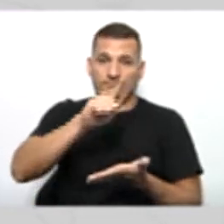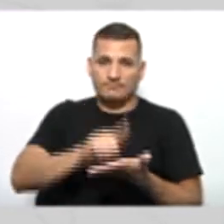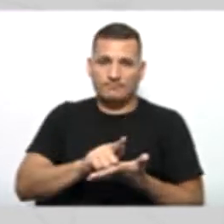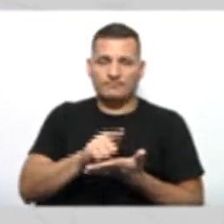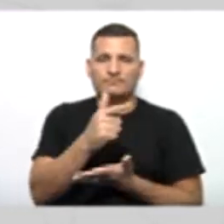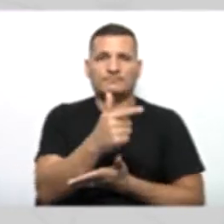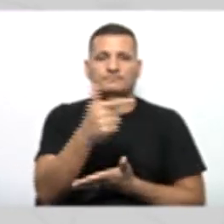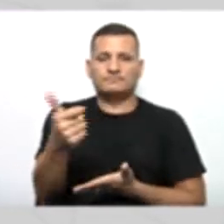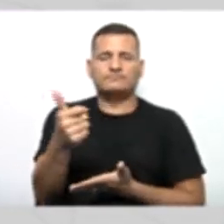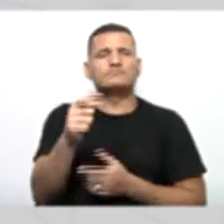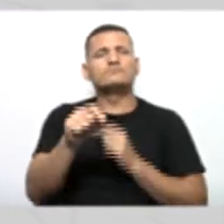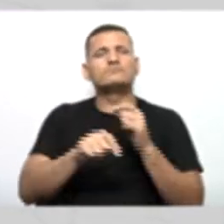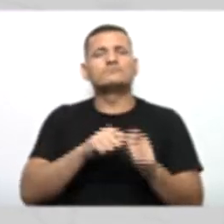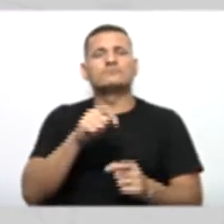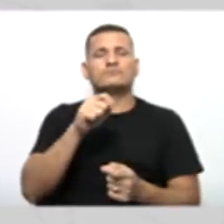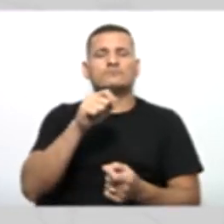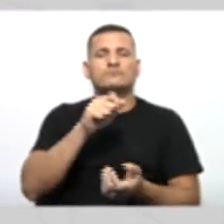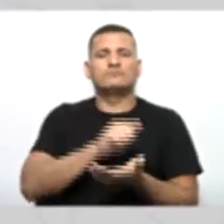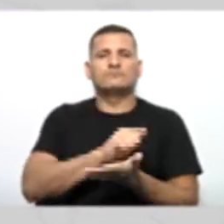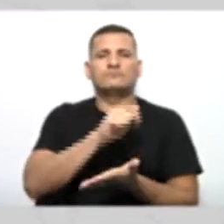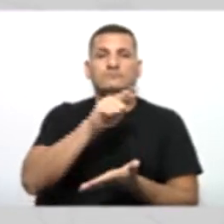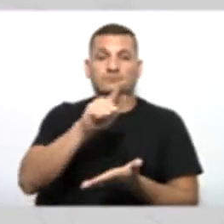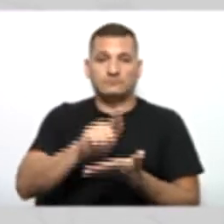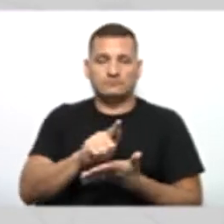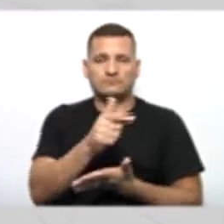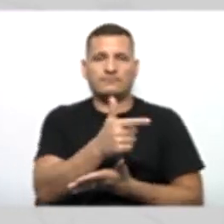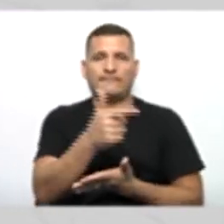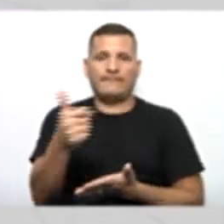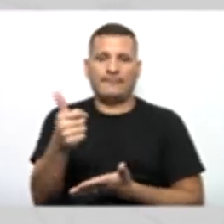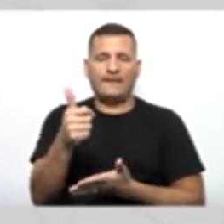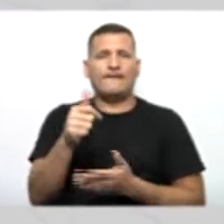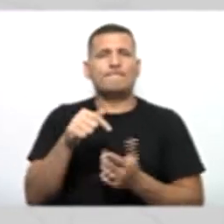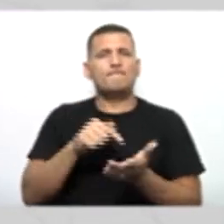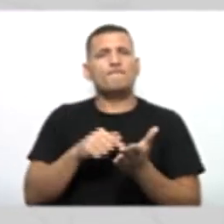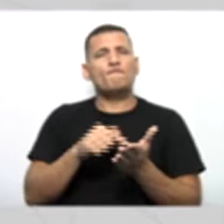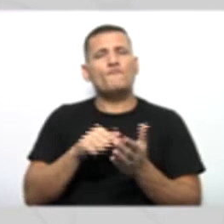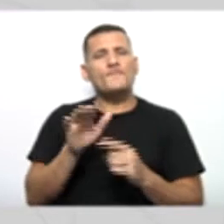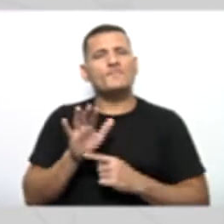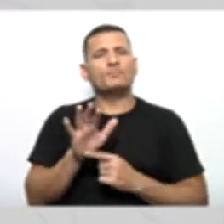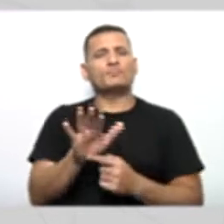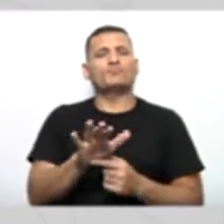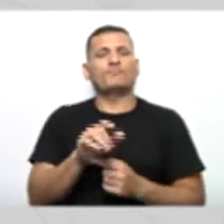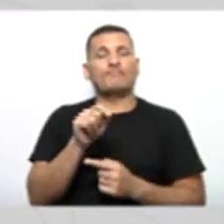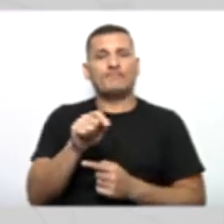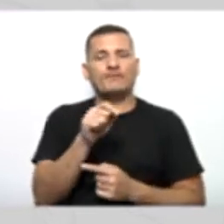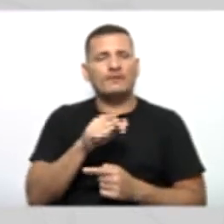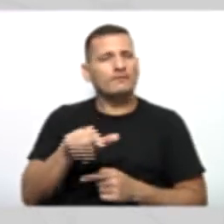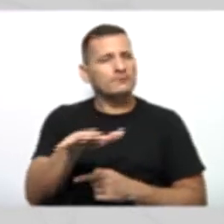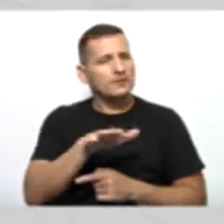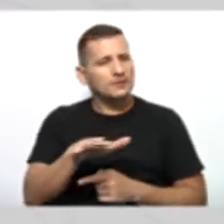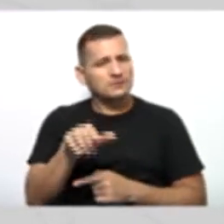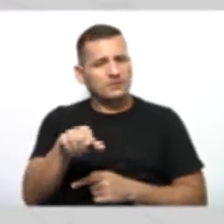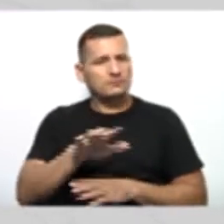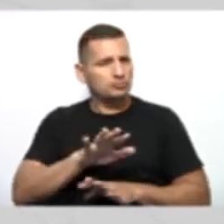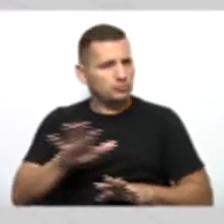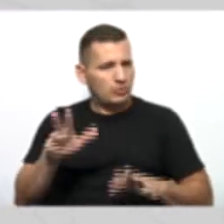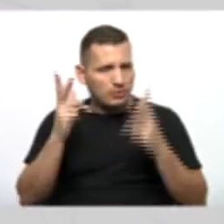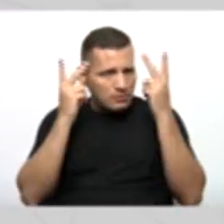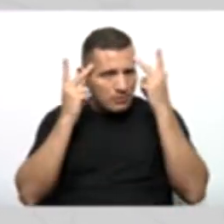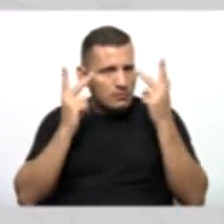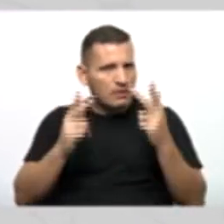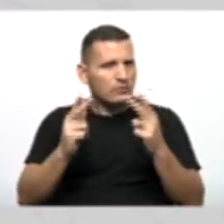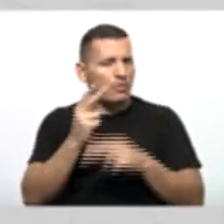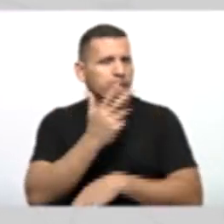E o que é a Agenda 21? A Agenda 21 ela demonstrou que a questão ambiental não envolve somente aspectos naturais, mas